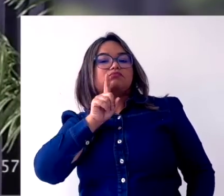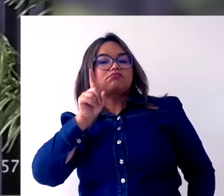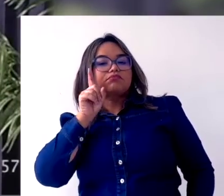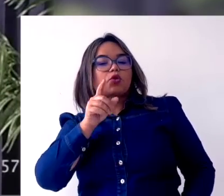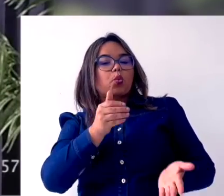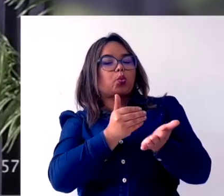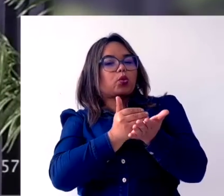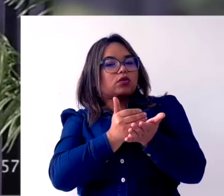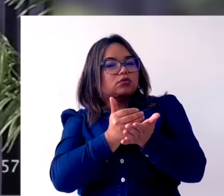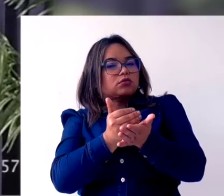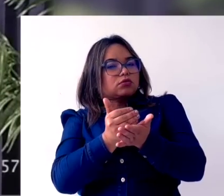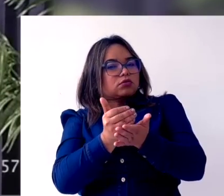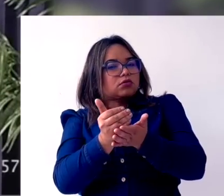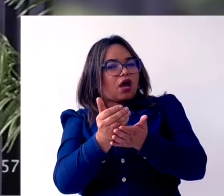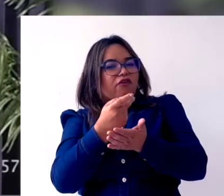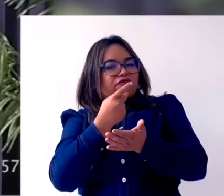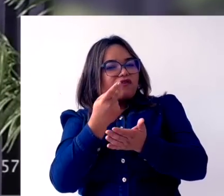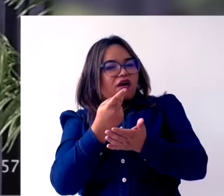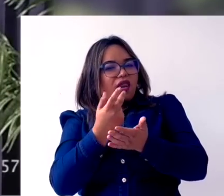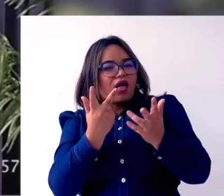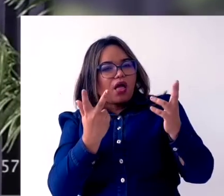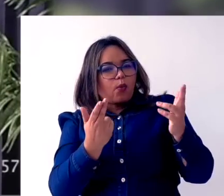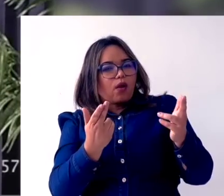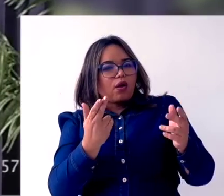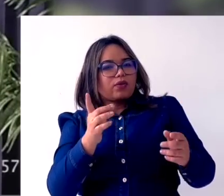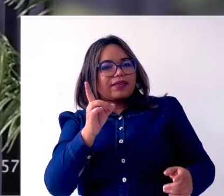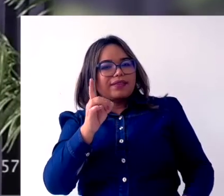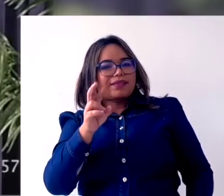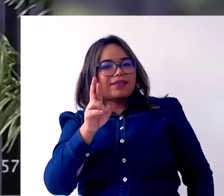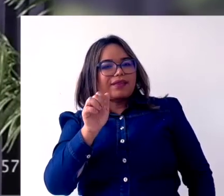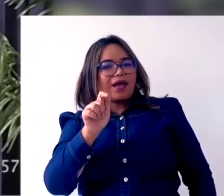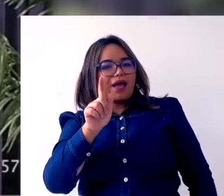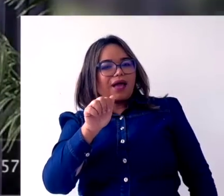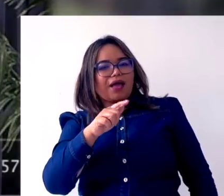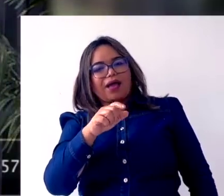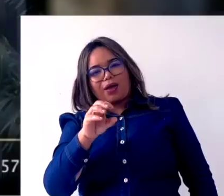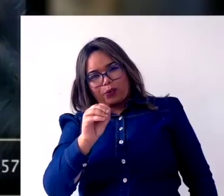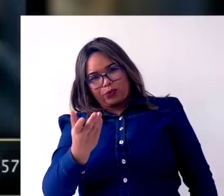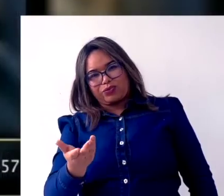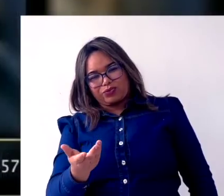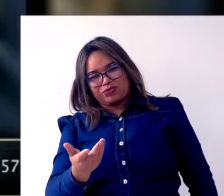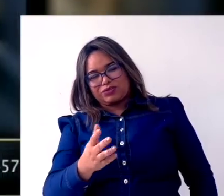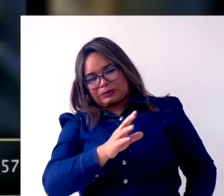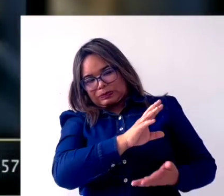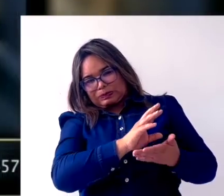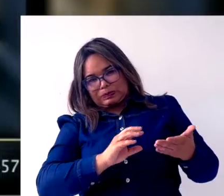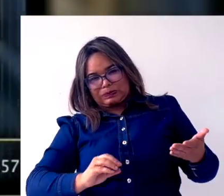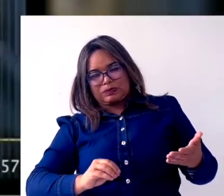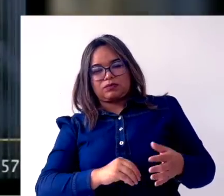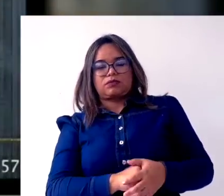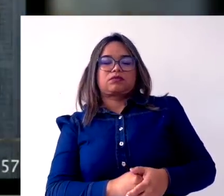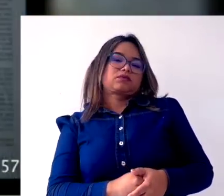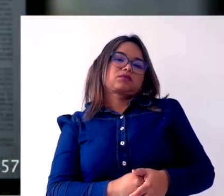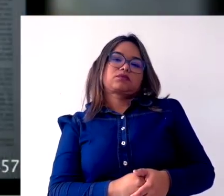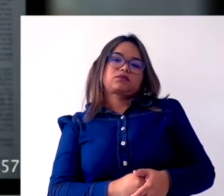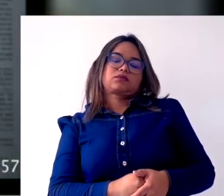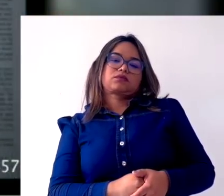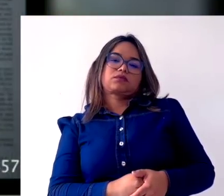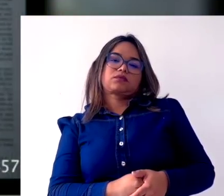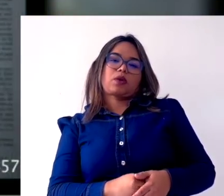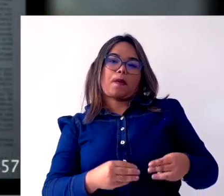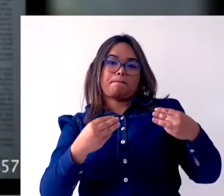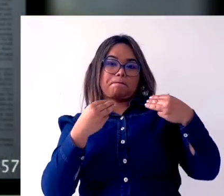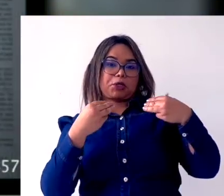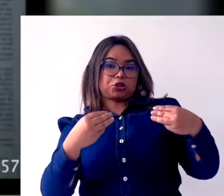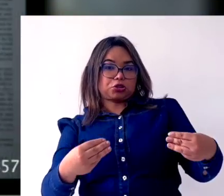falar como dragão, certo ou errado? Sim, essa é a linguagem do dragão. Aí está, o ministro da Justiça disse